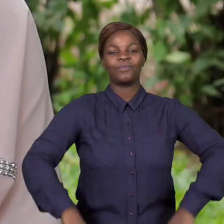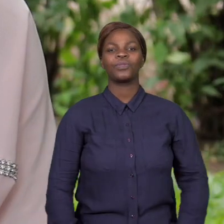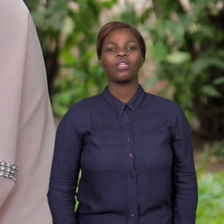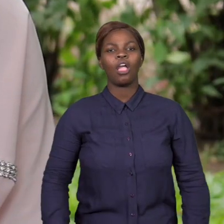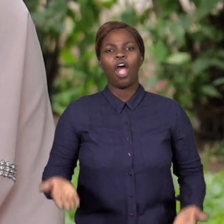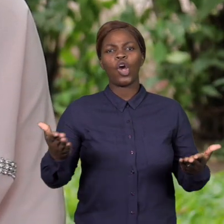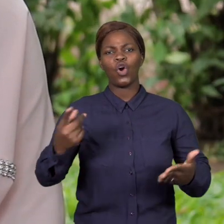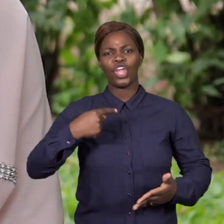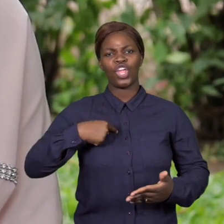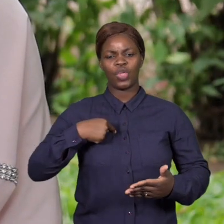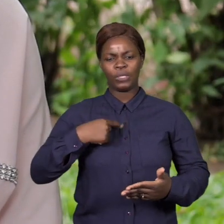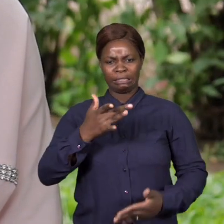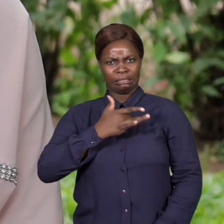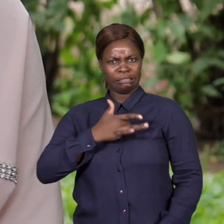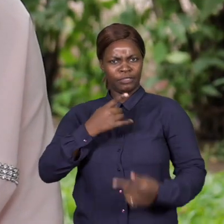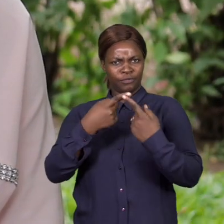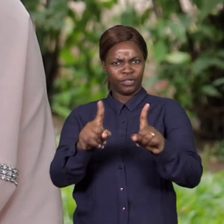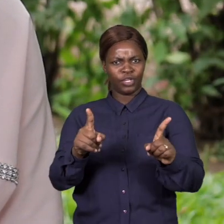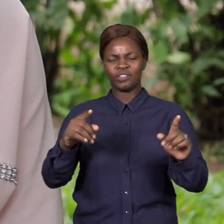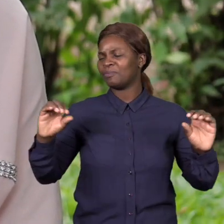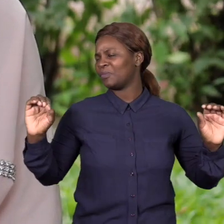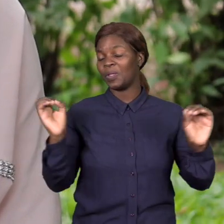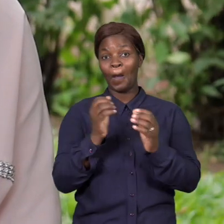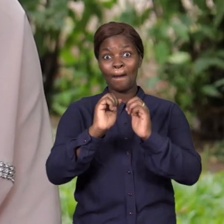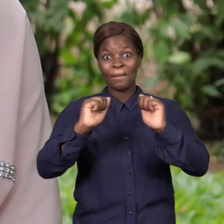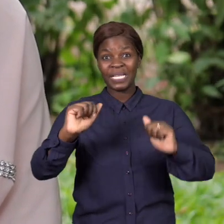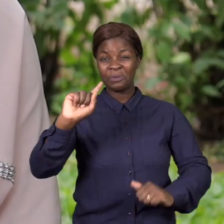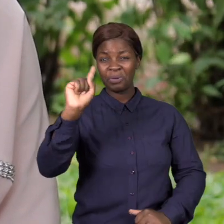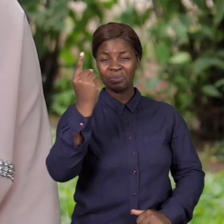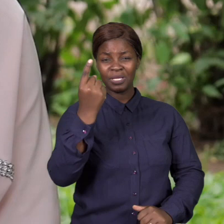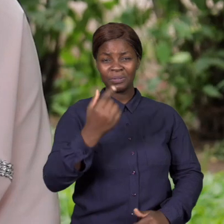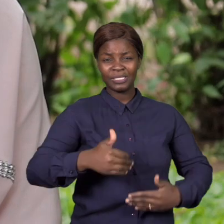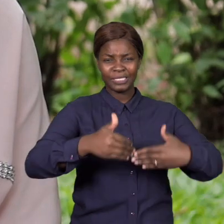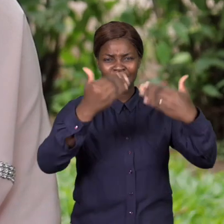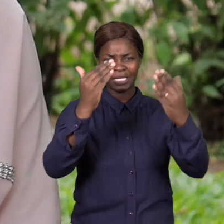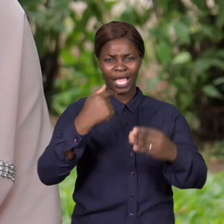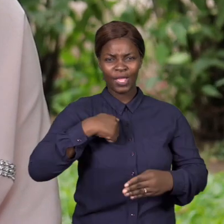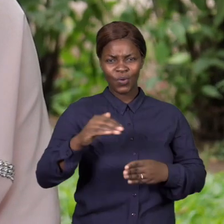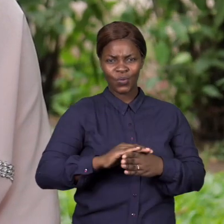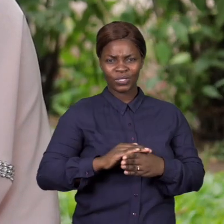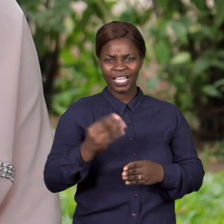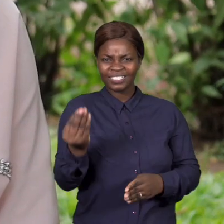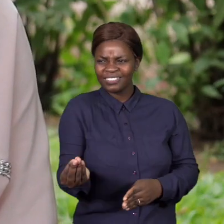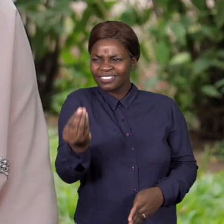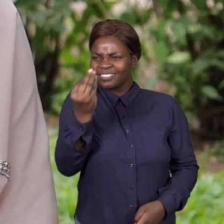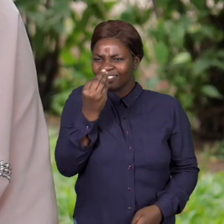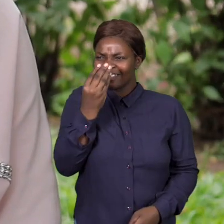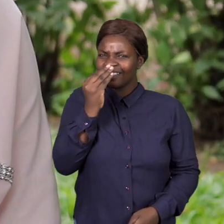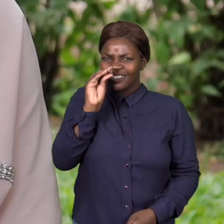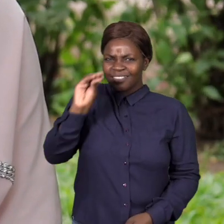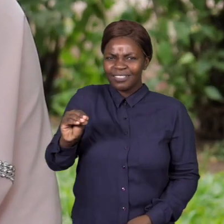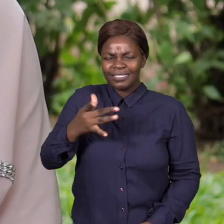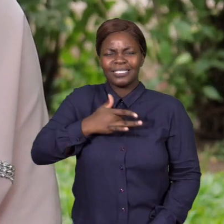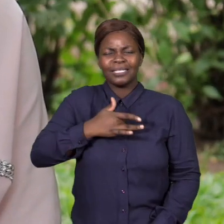Eu não sinto nenhuma diferença, nem tão pouco, mas no primeiro dia notei um pouco a